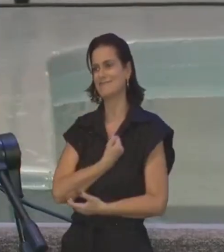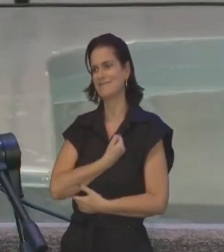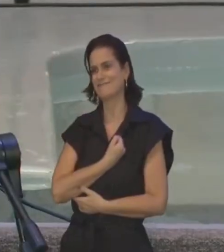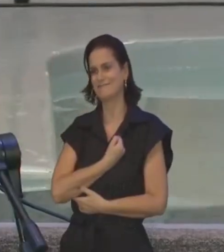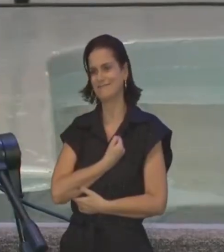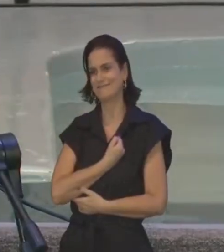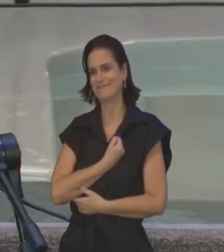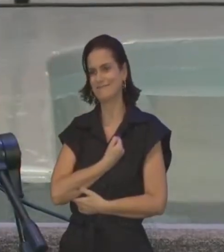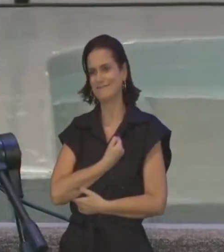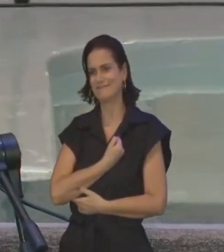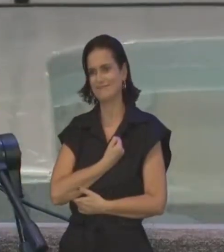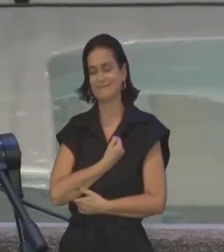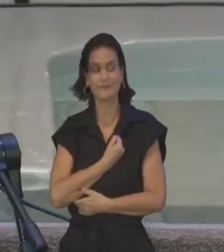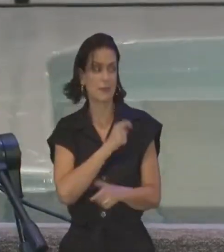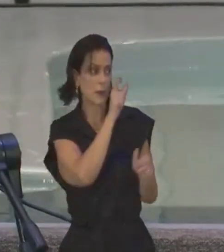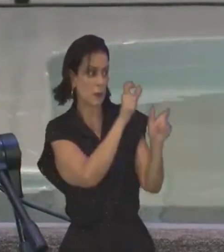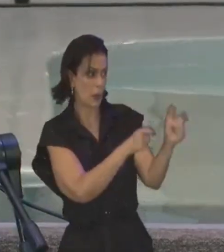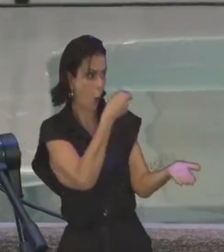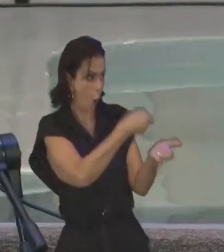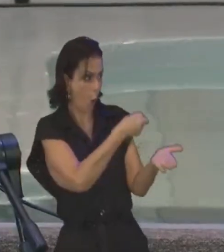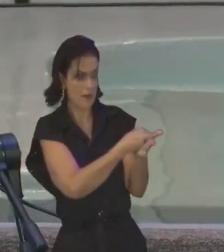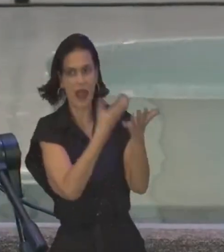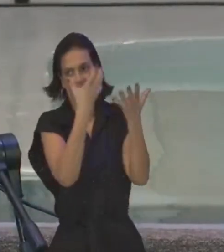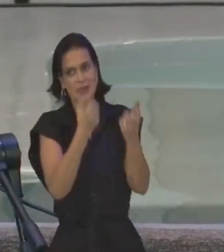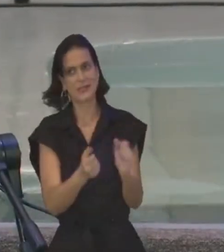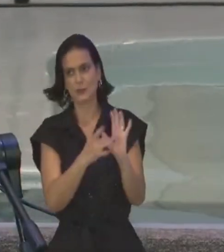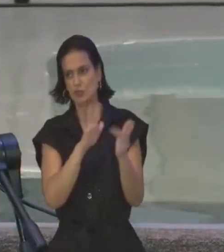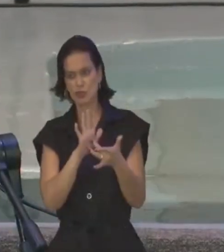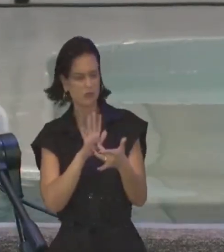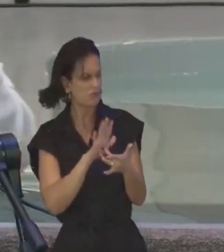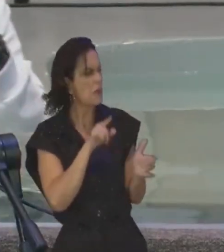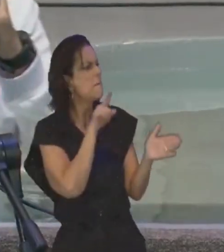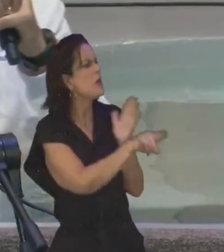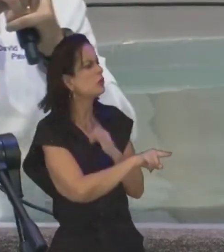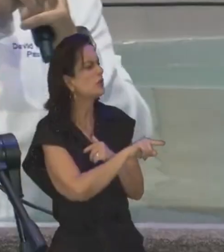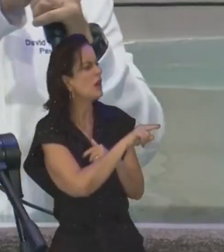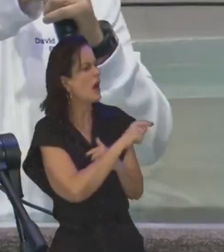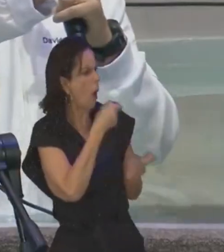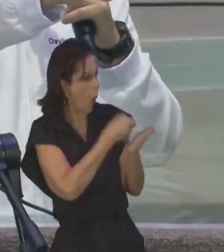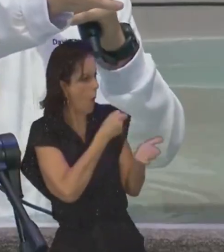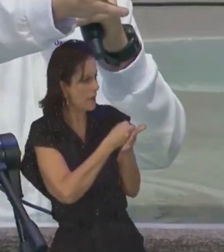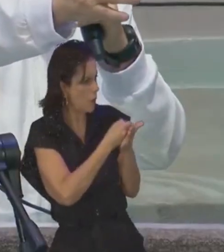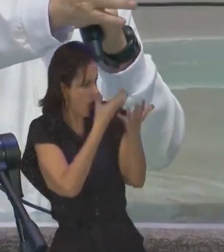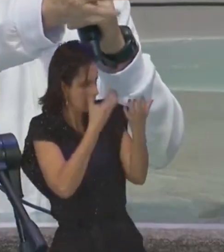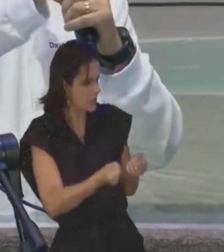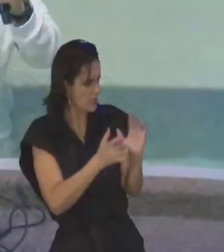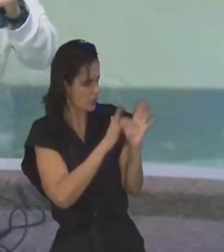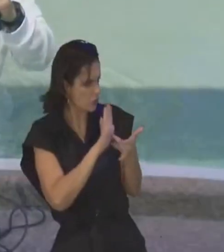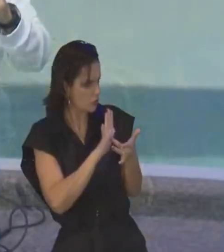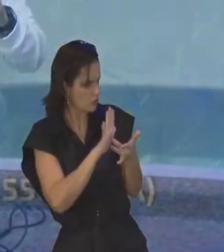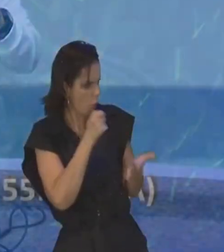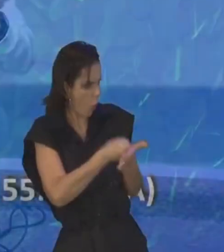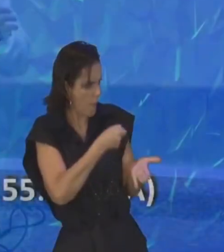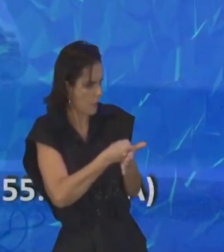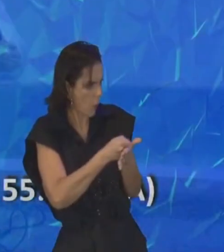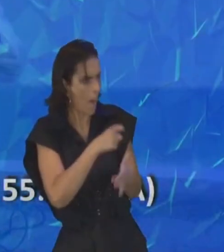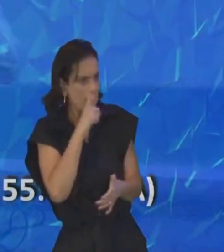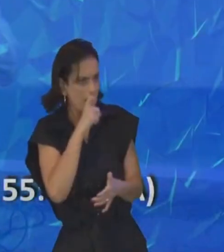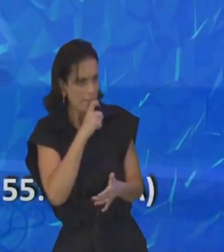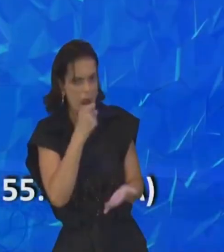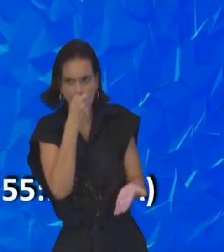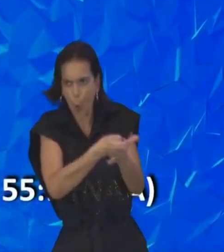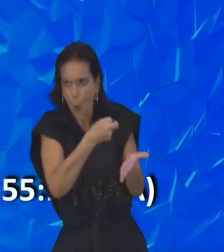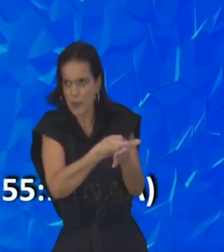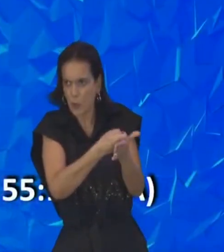Nenhum desses candidatos foram obrigados a aceitar Jesus. Alguém obrigou vocês a aceitarem a Jesus? Olhem aqui para mim. O Pai obrigou